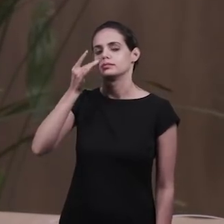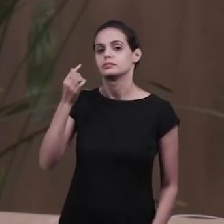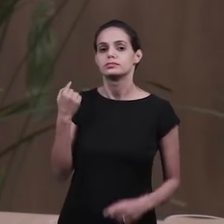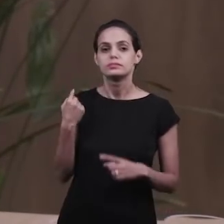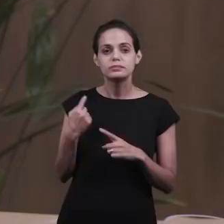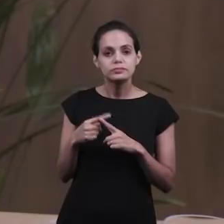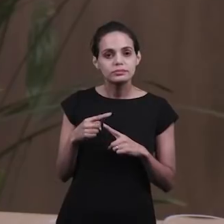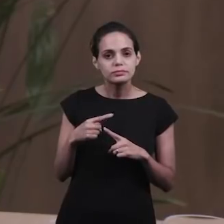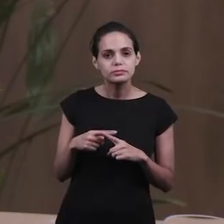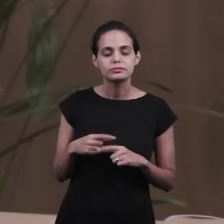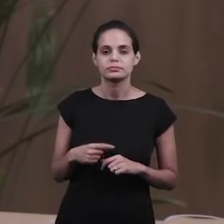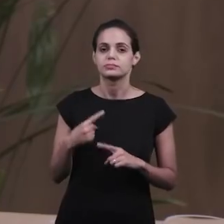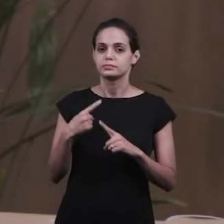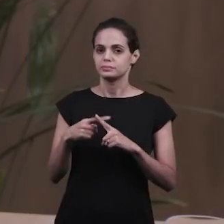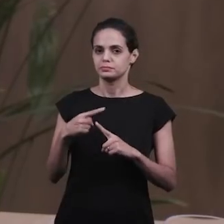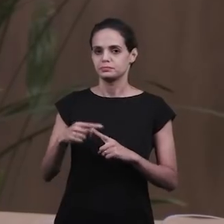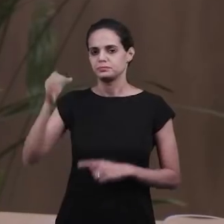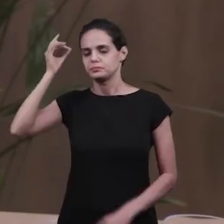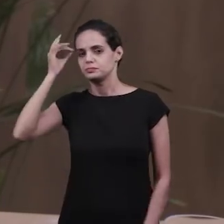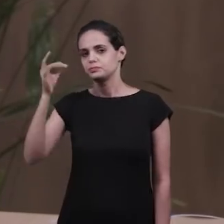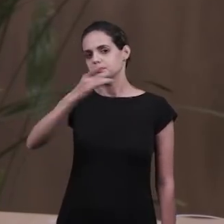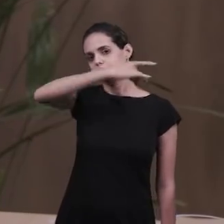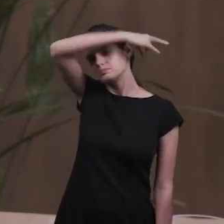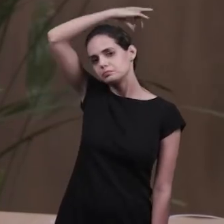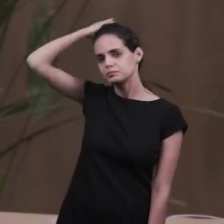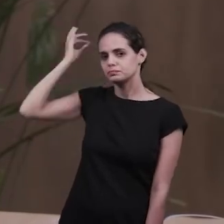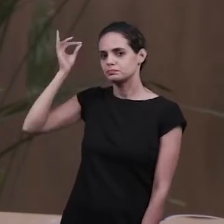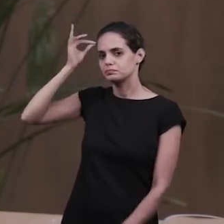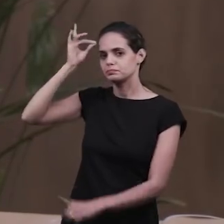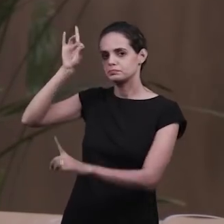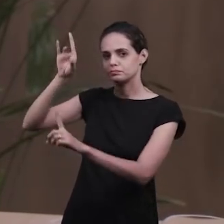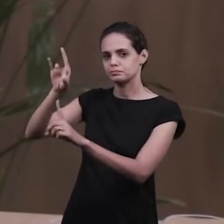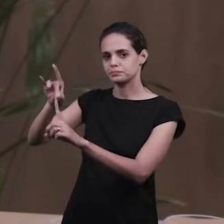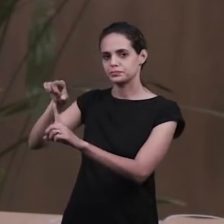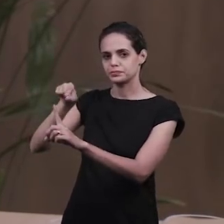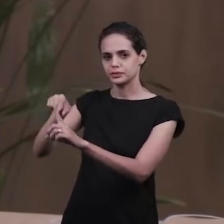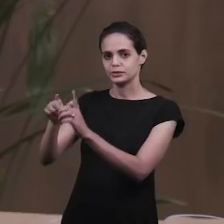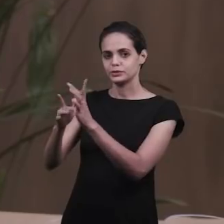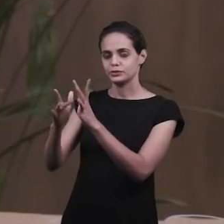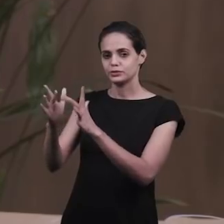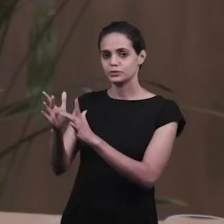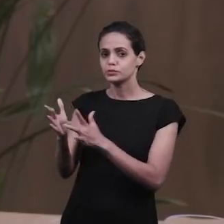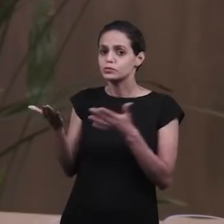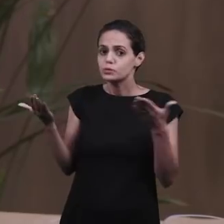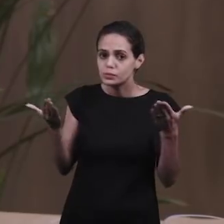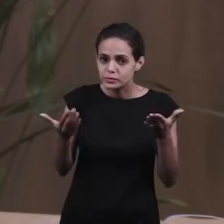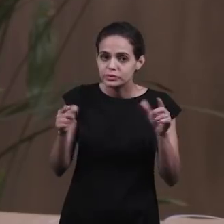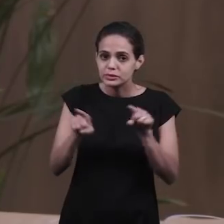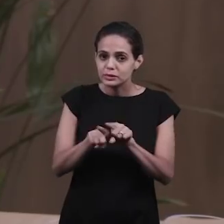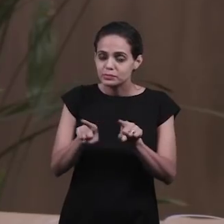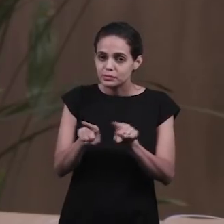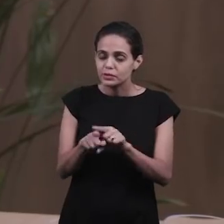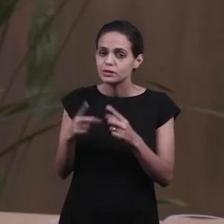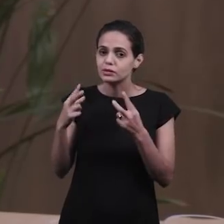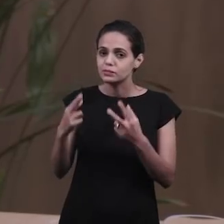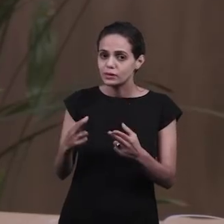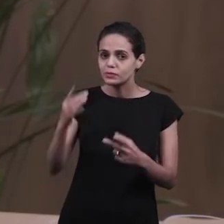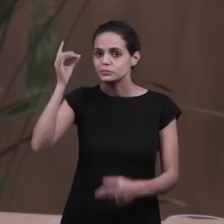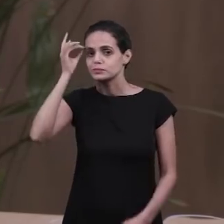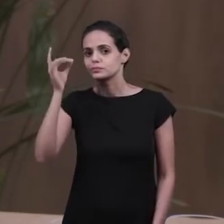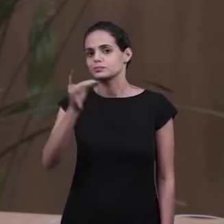Espírito Santo que estava sobre Jesus é o Espírito Santo que está sobre a igreja